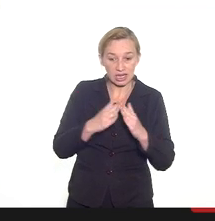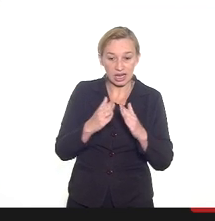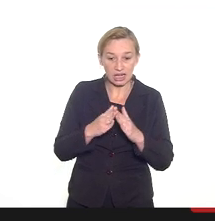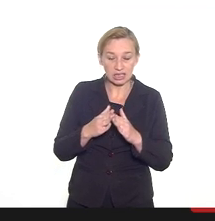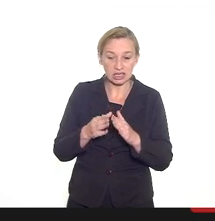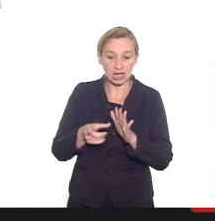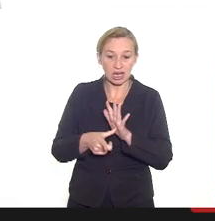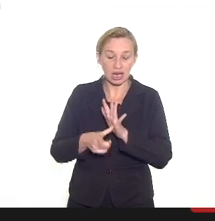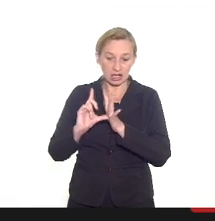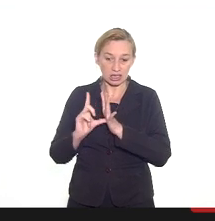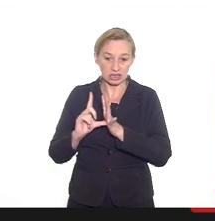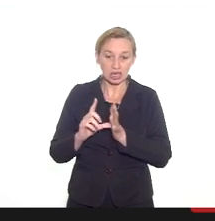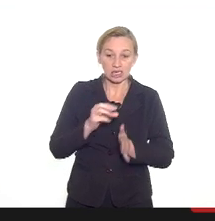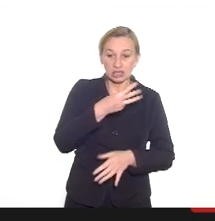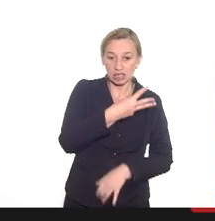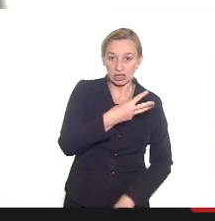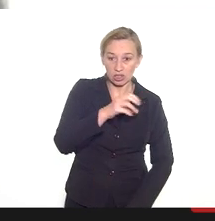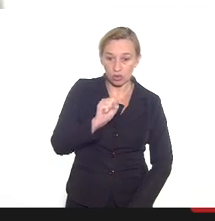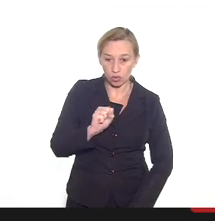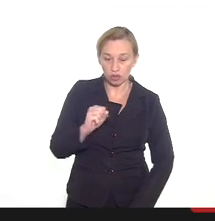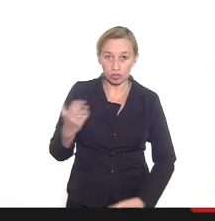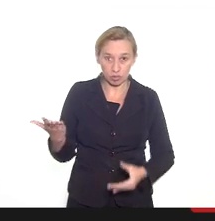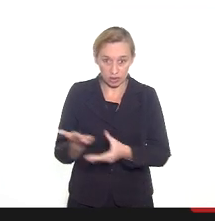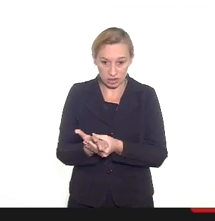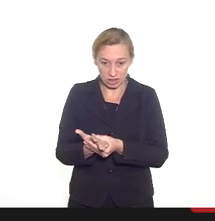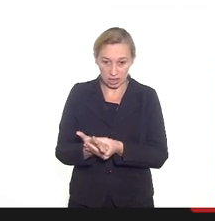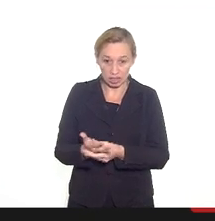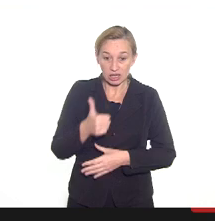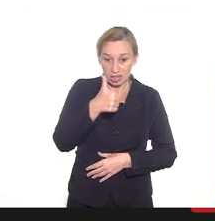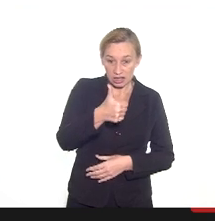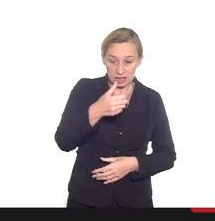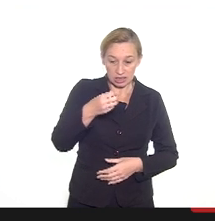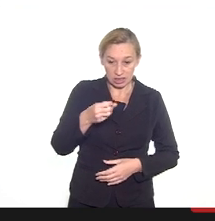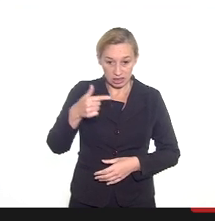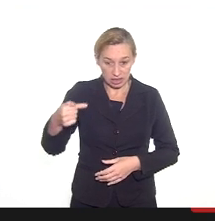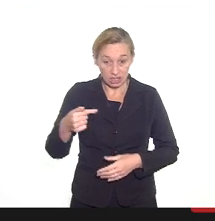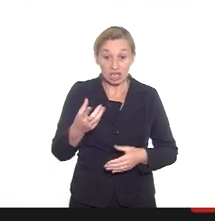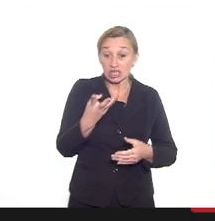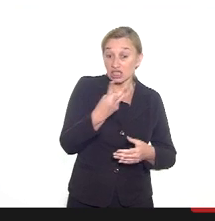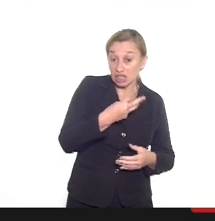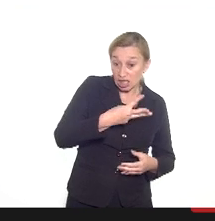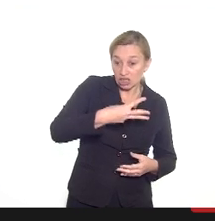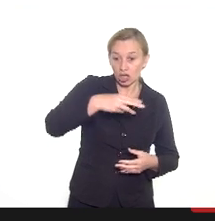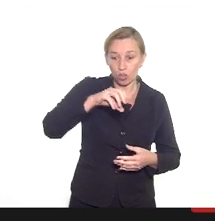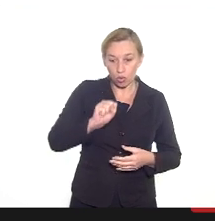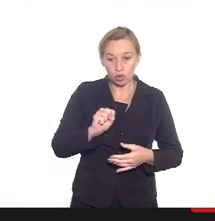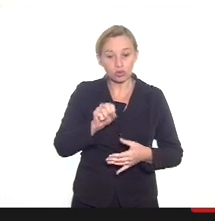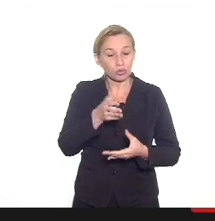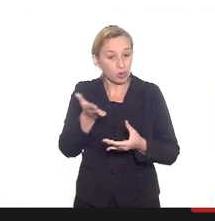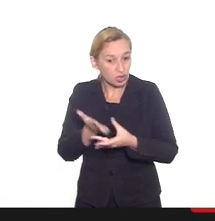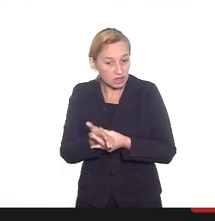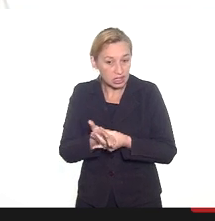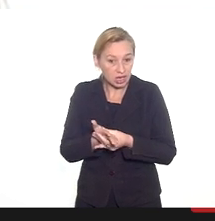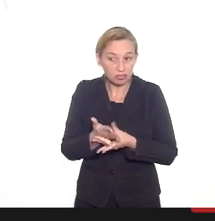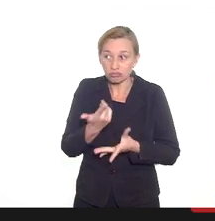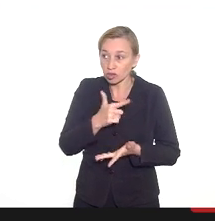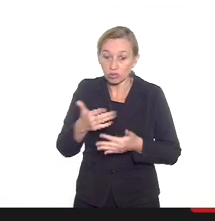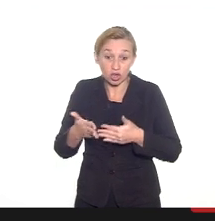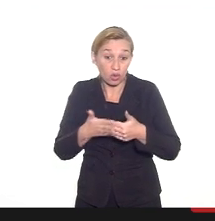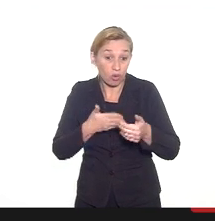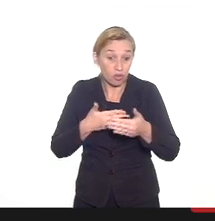Em 38 processos, aqui nós estamos falando de 107 processos analisados, né? Em 38 processos, não há